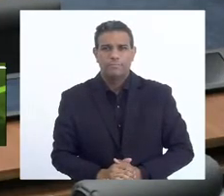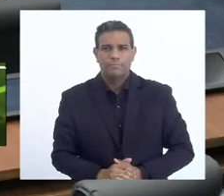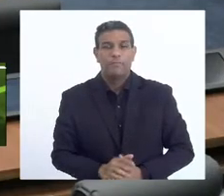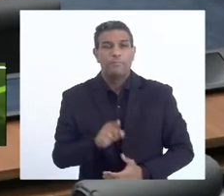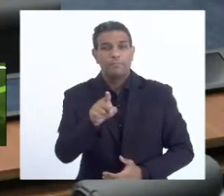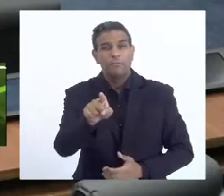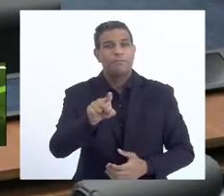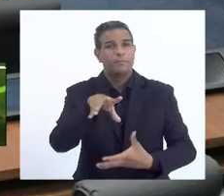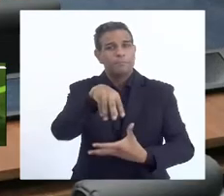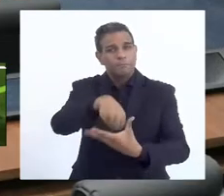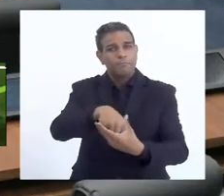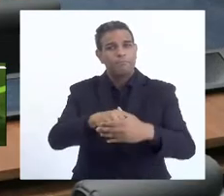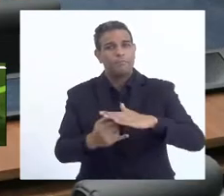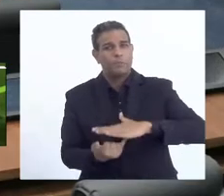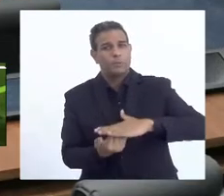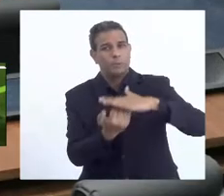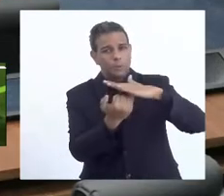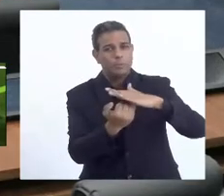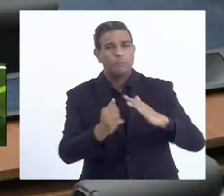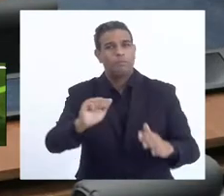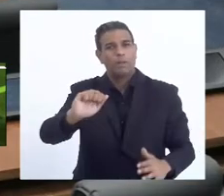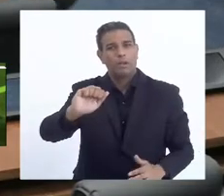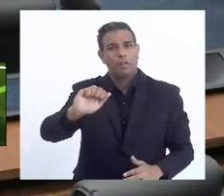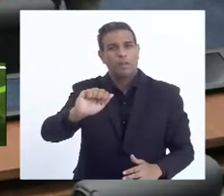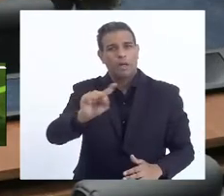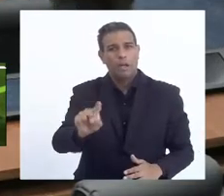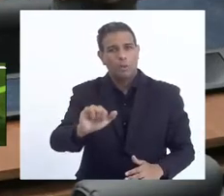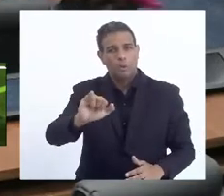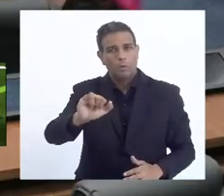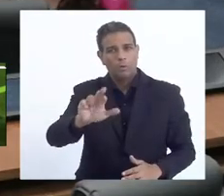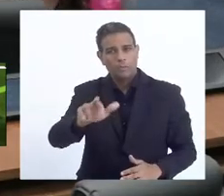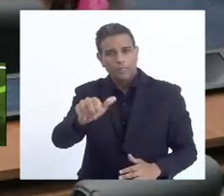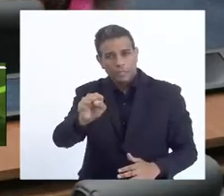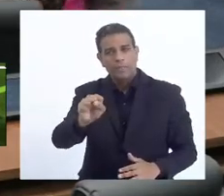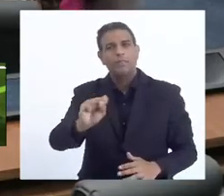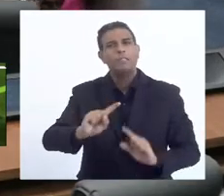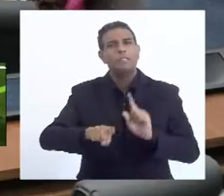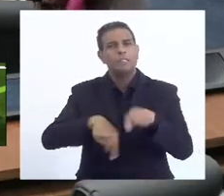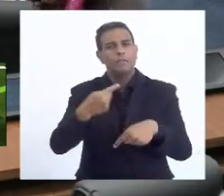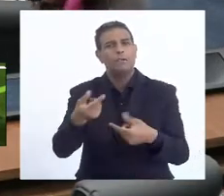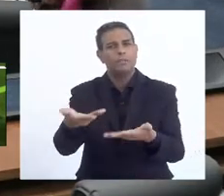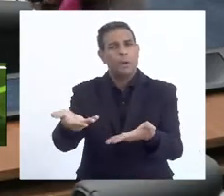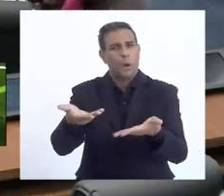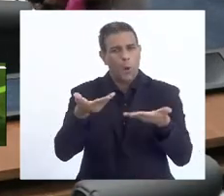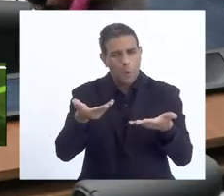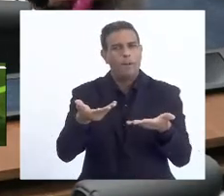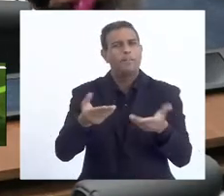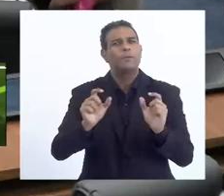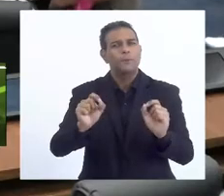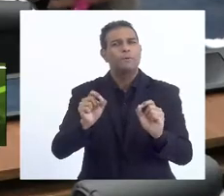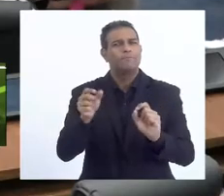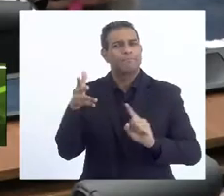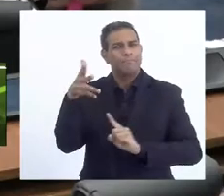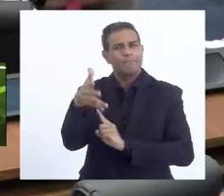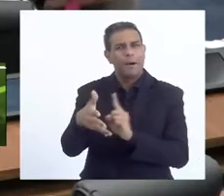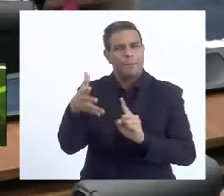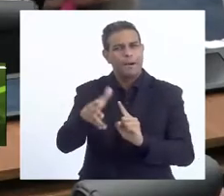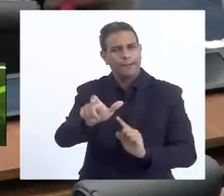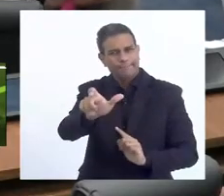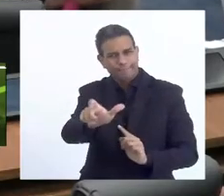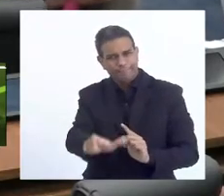Roberta é do Instituto Alziras, tá? E depois, quando for a fala, a gente vai apresentar